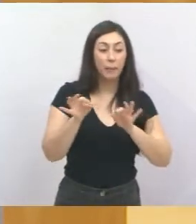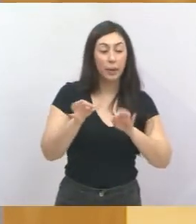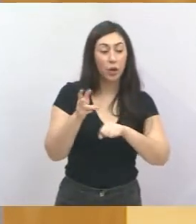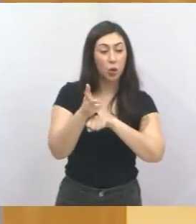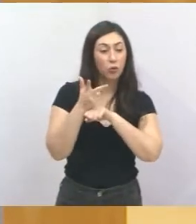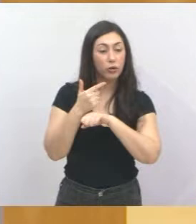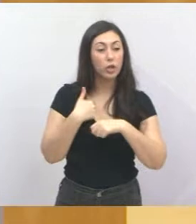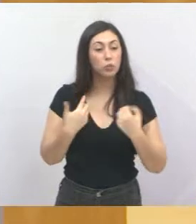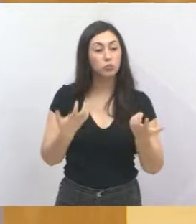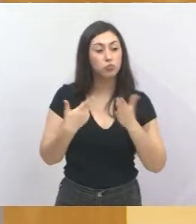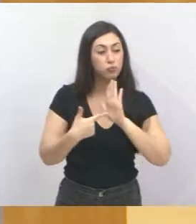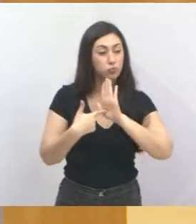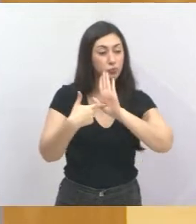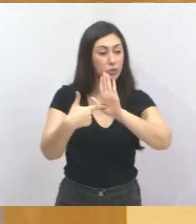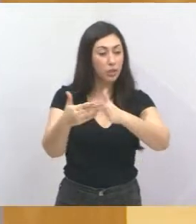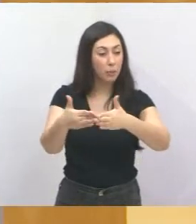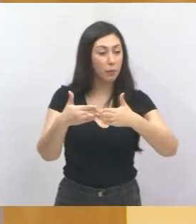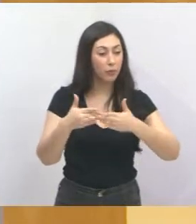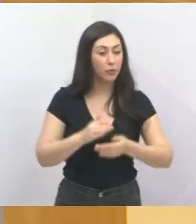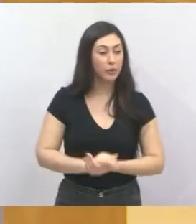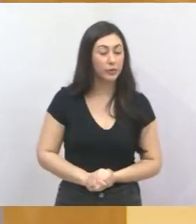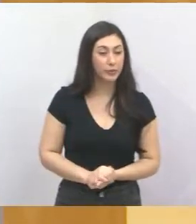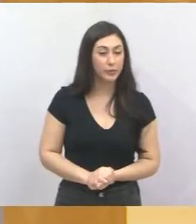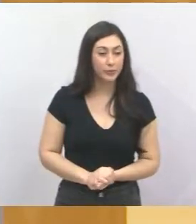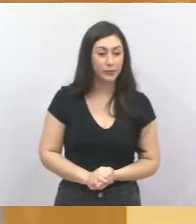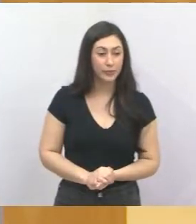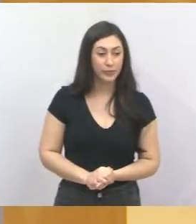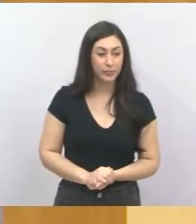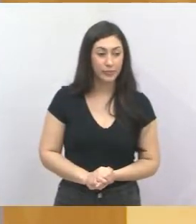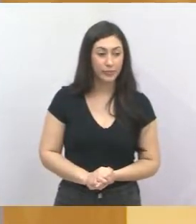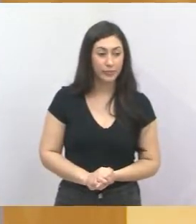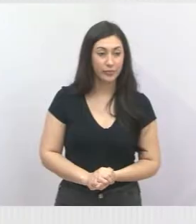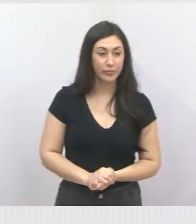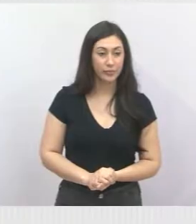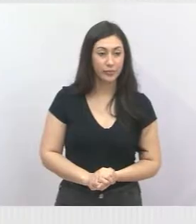que a técnica colocasse por gentileza.